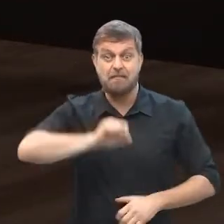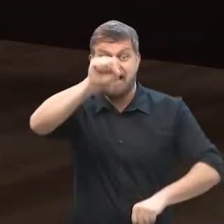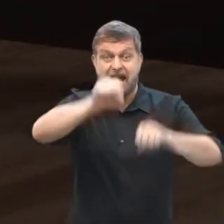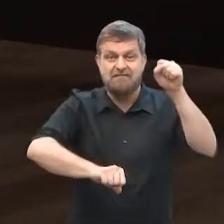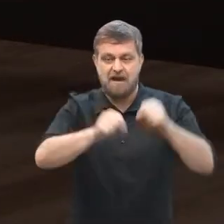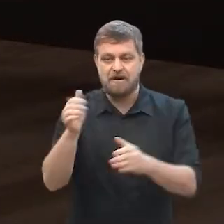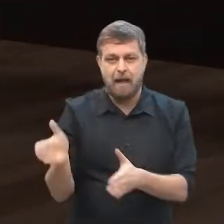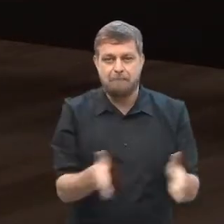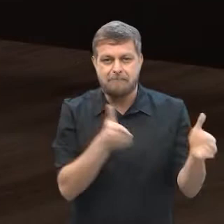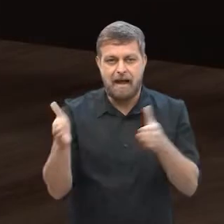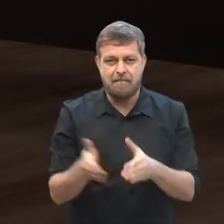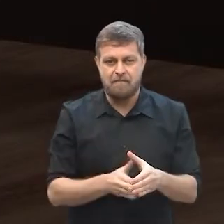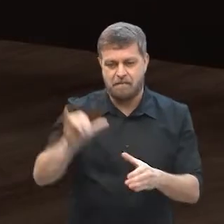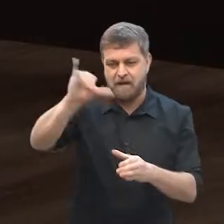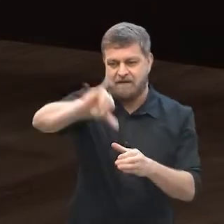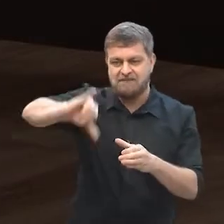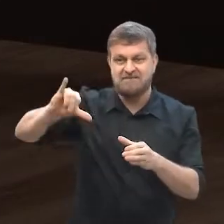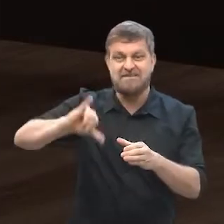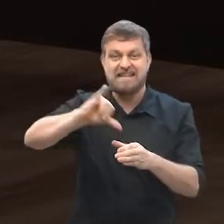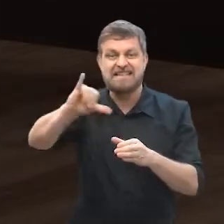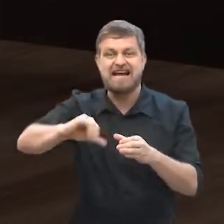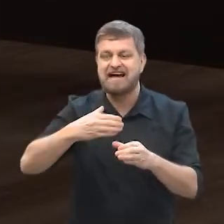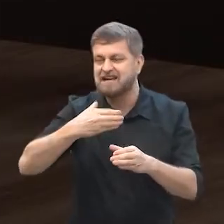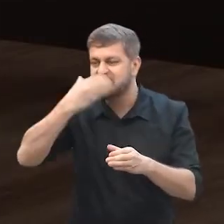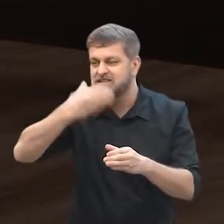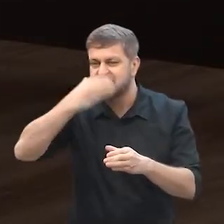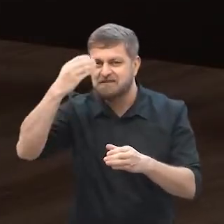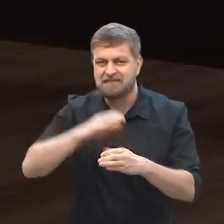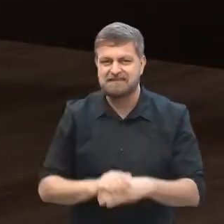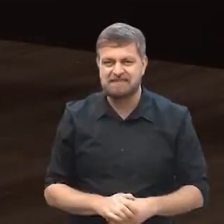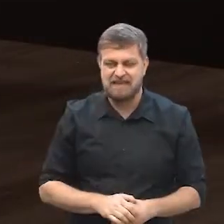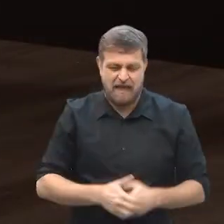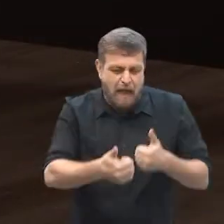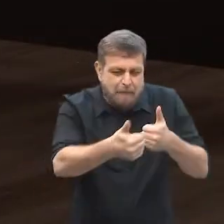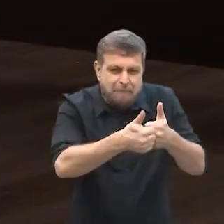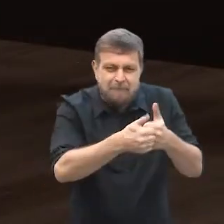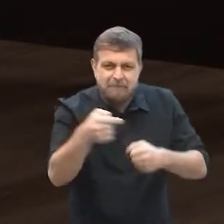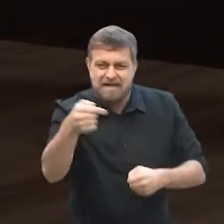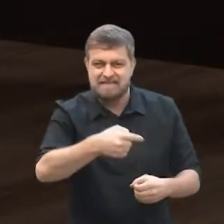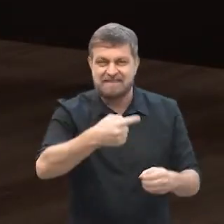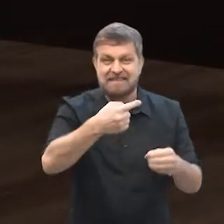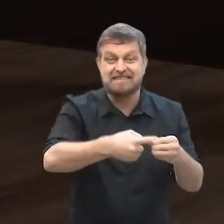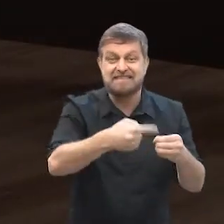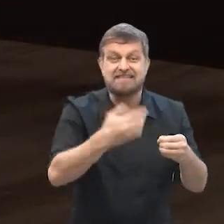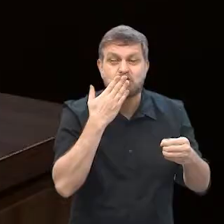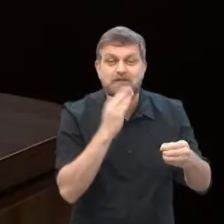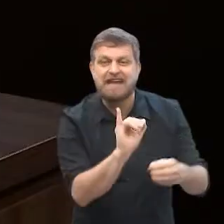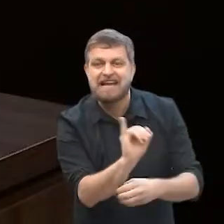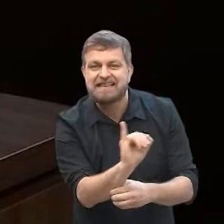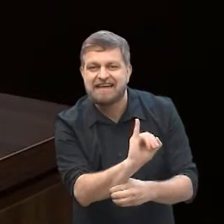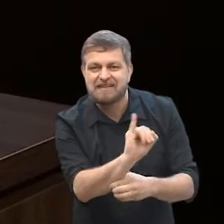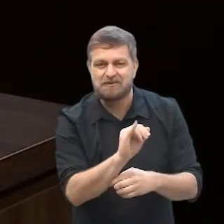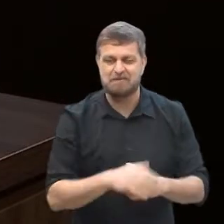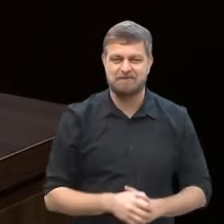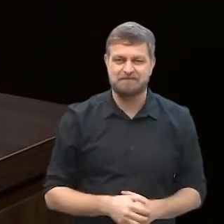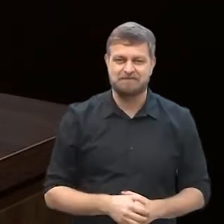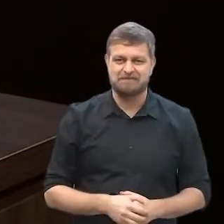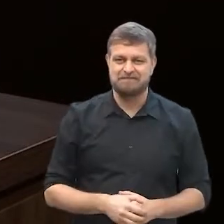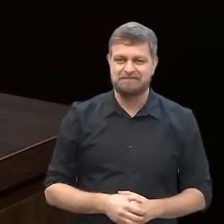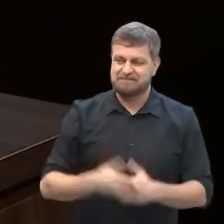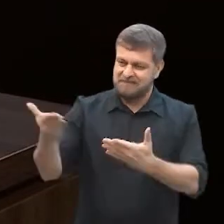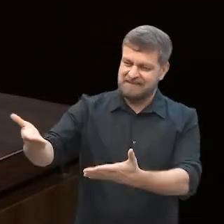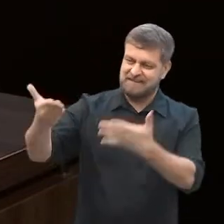que produz vinagre de maçã aqui no interior, bem pertinho da gente, na cidade de Indaiatuba. Rodrigo,